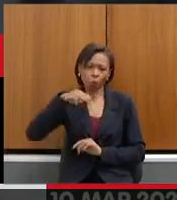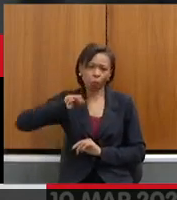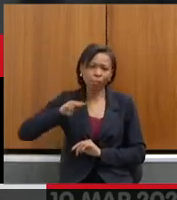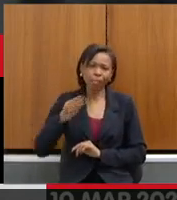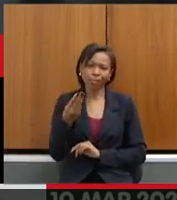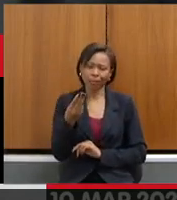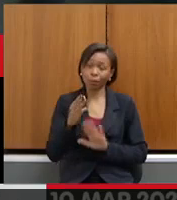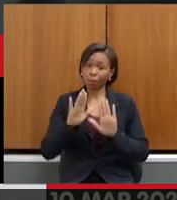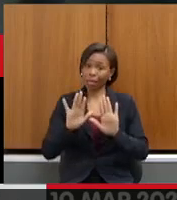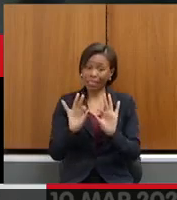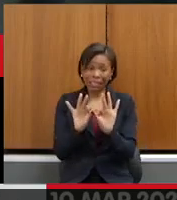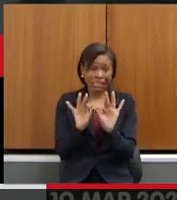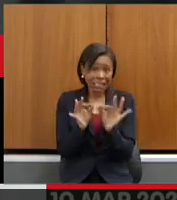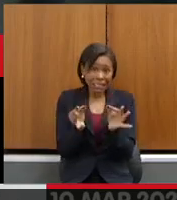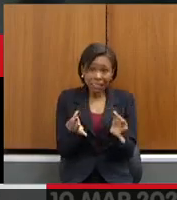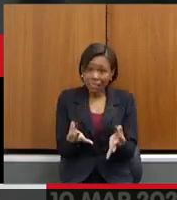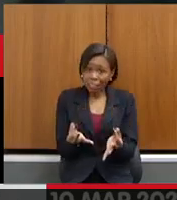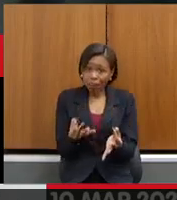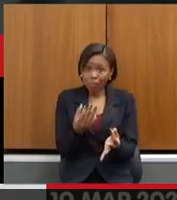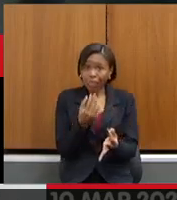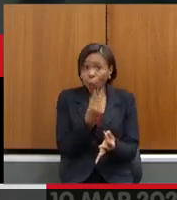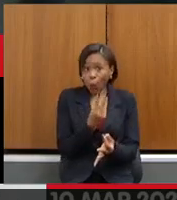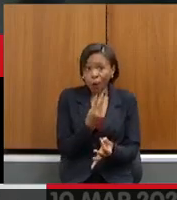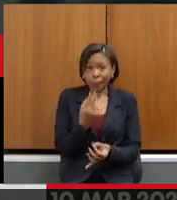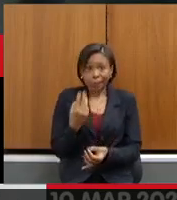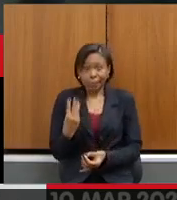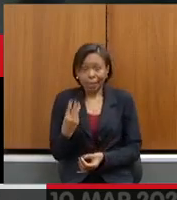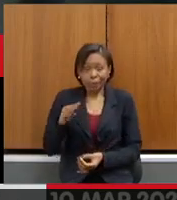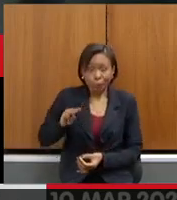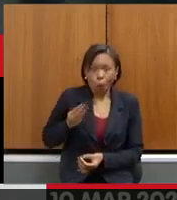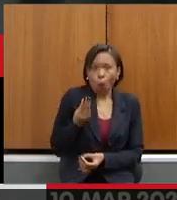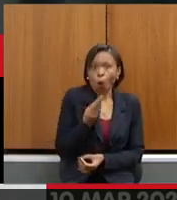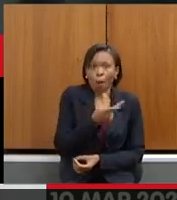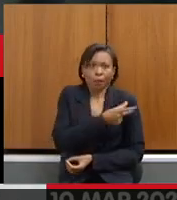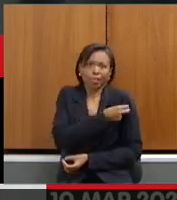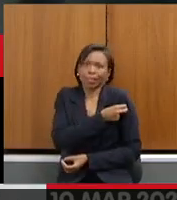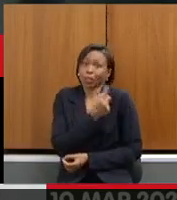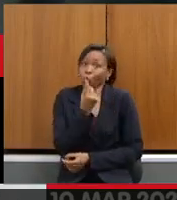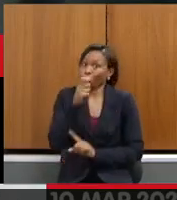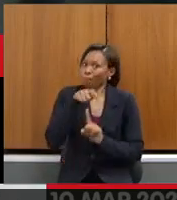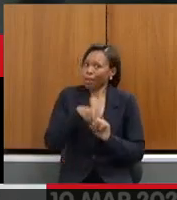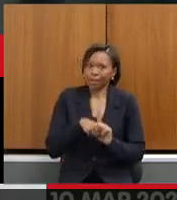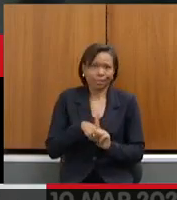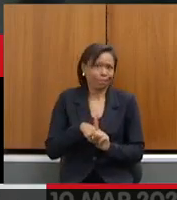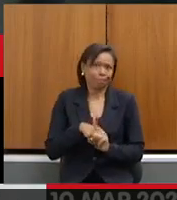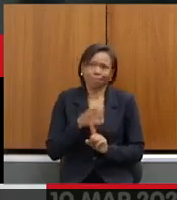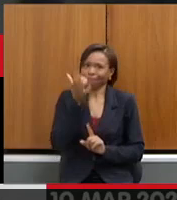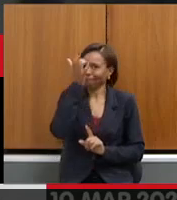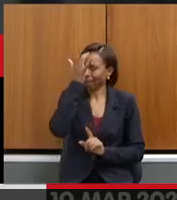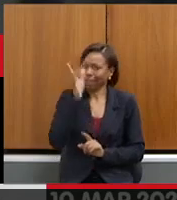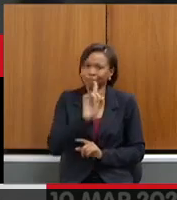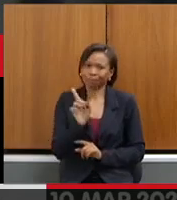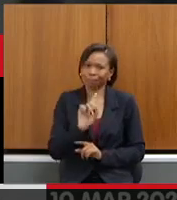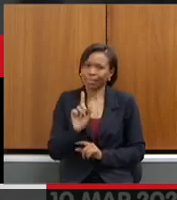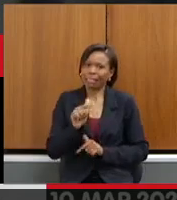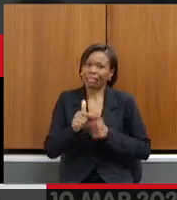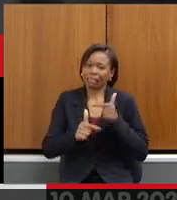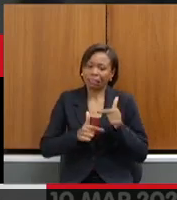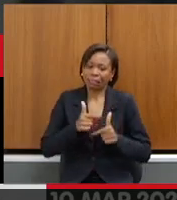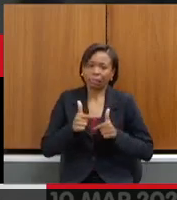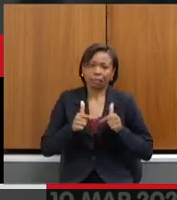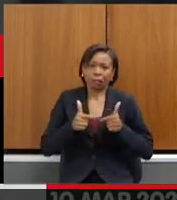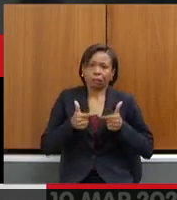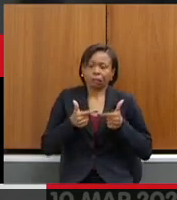a gente vai assinar 23 milhões de pessoas no mês não acaba tendo É nesse instante operação muito